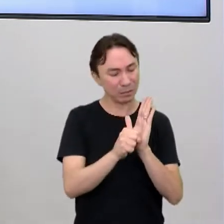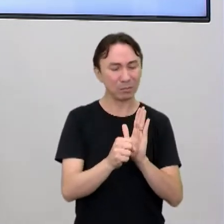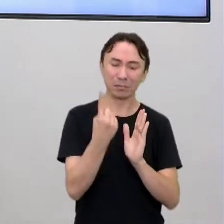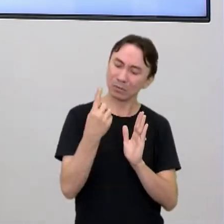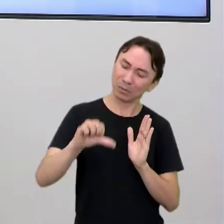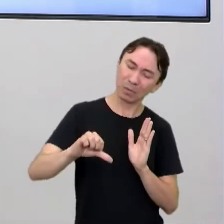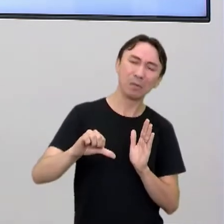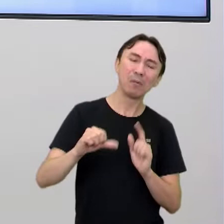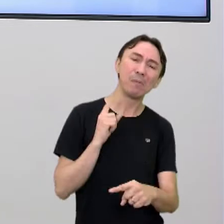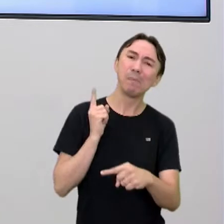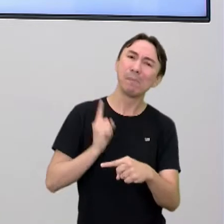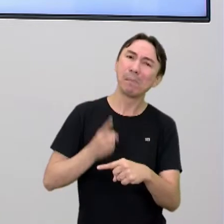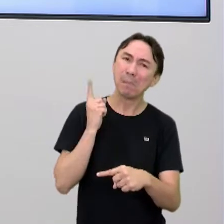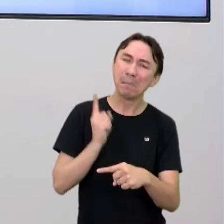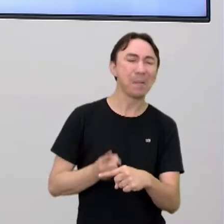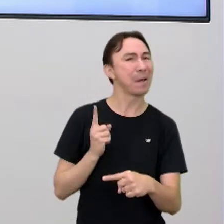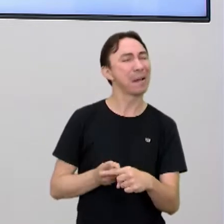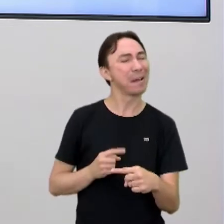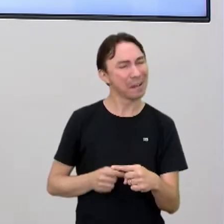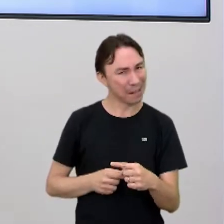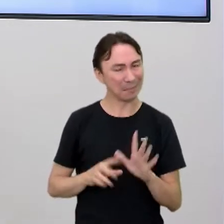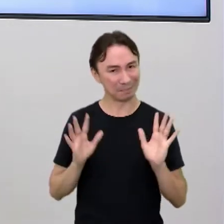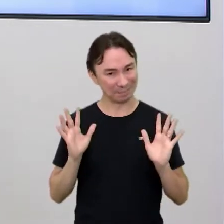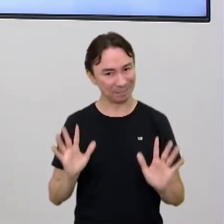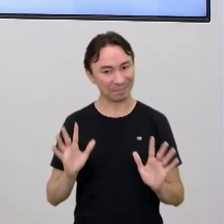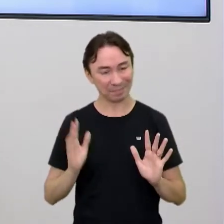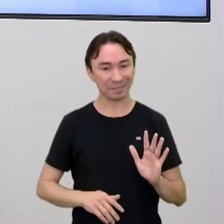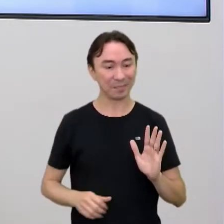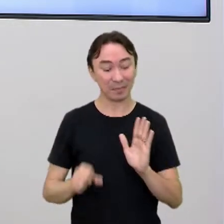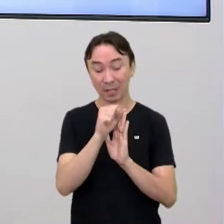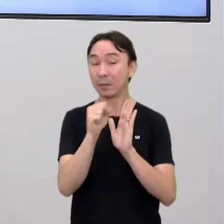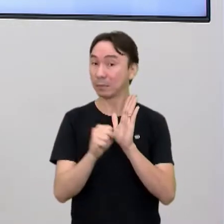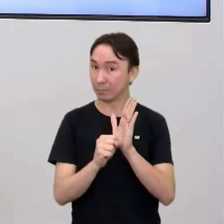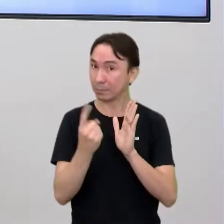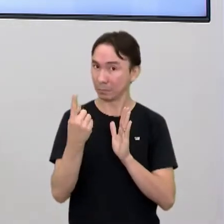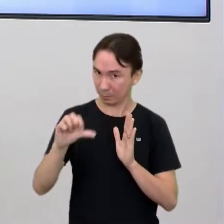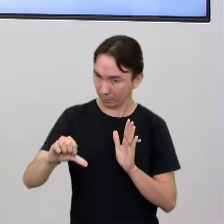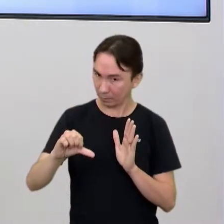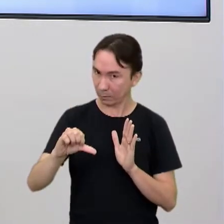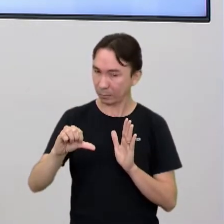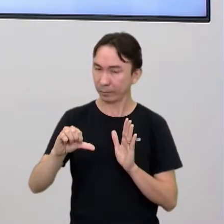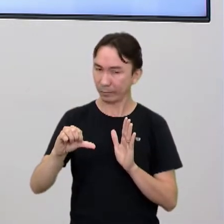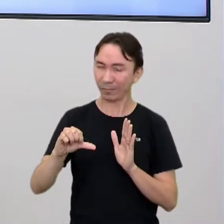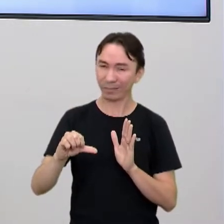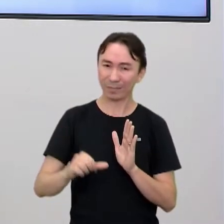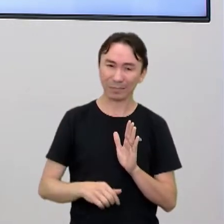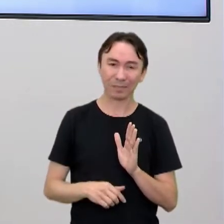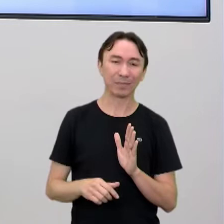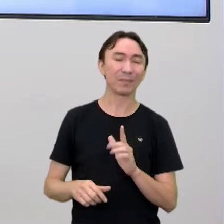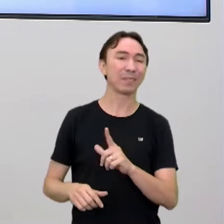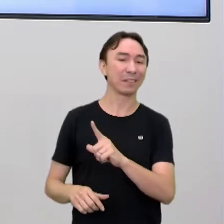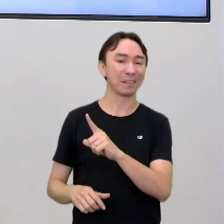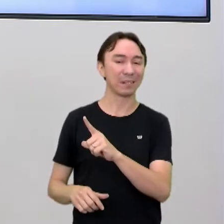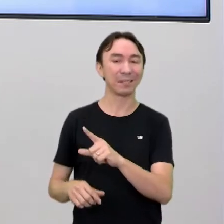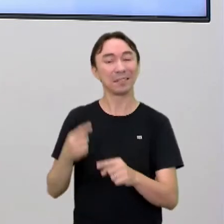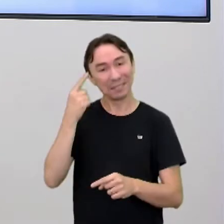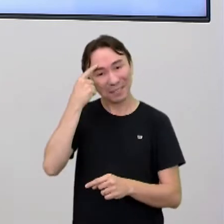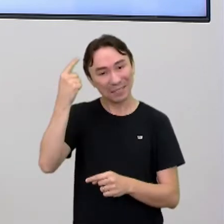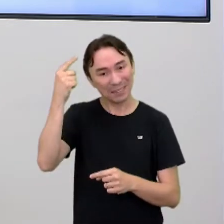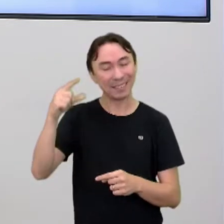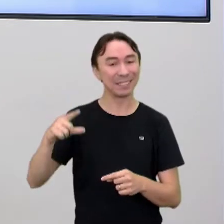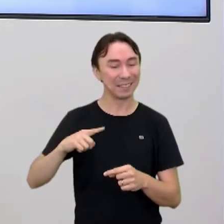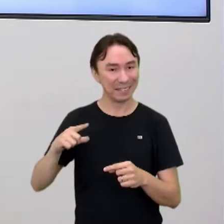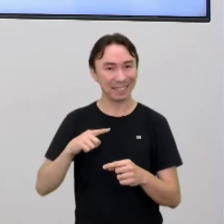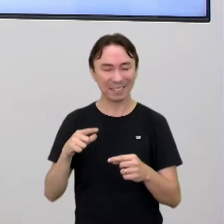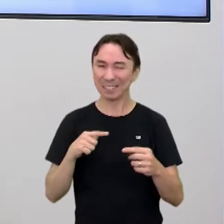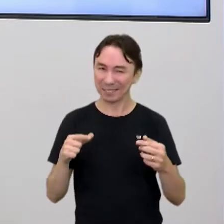prof? Por que no século XIX? Porque no século XIX, conforme o próprio objetivo básico estava